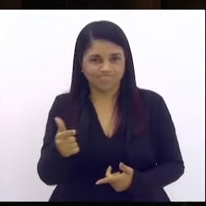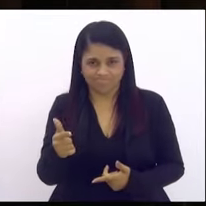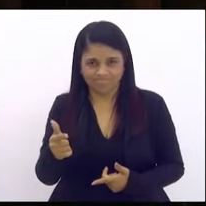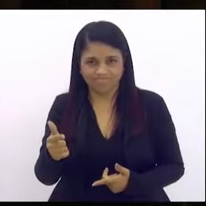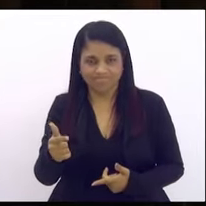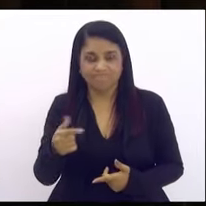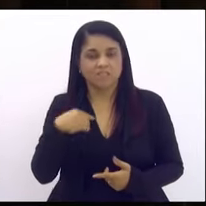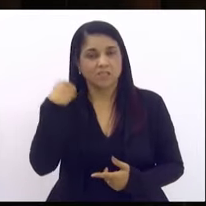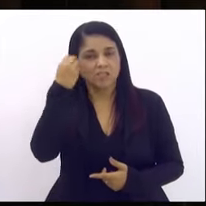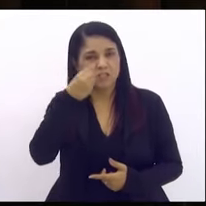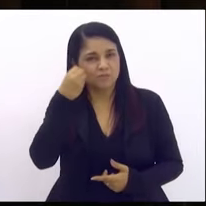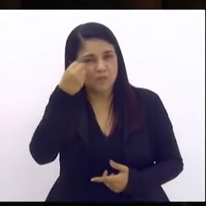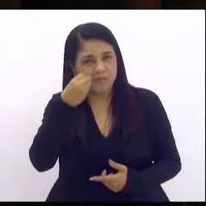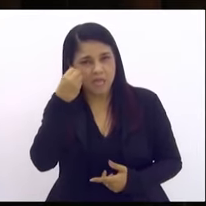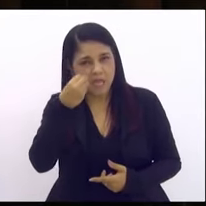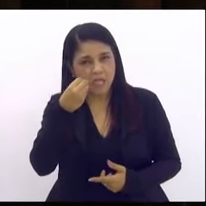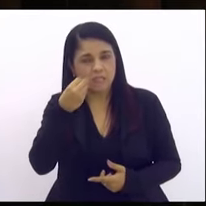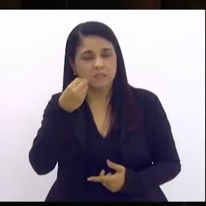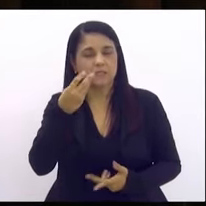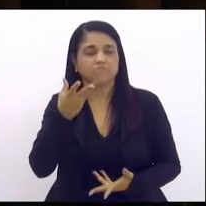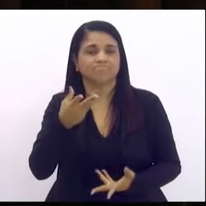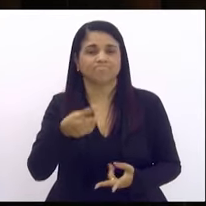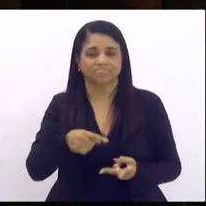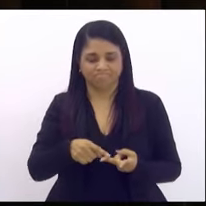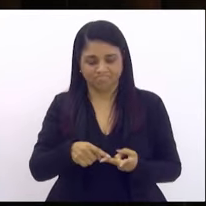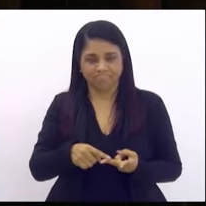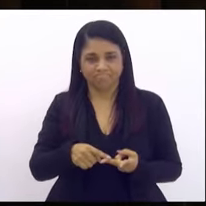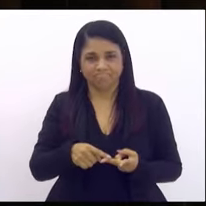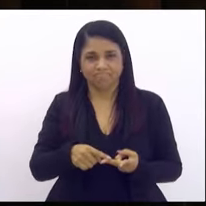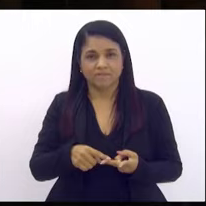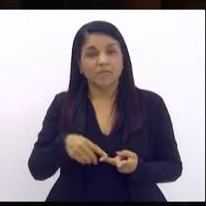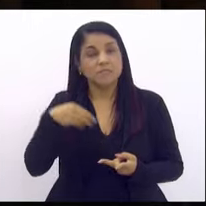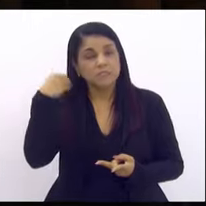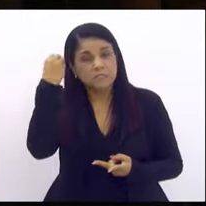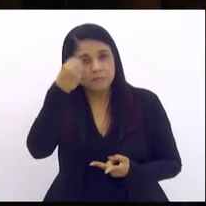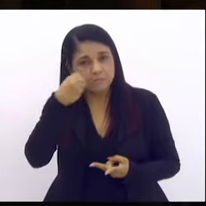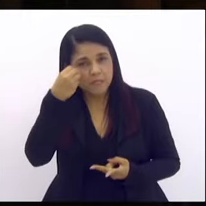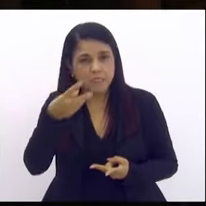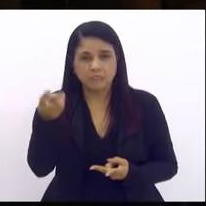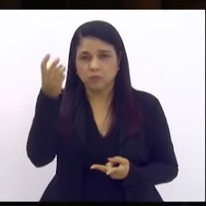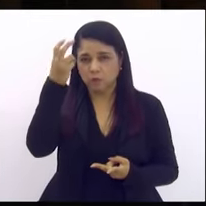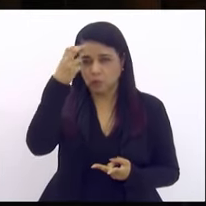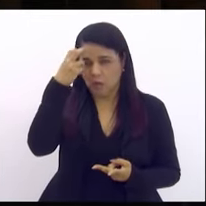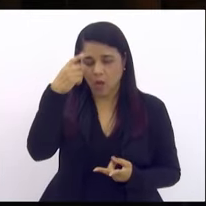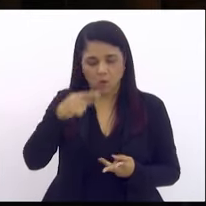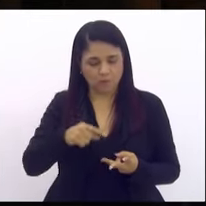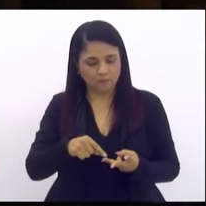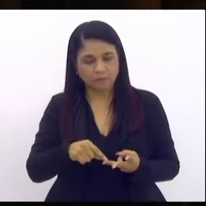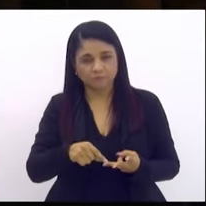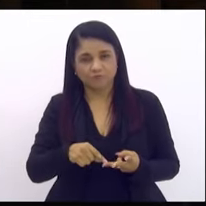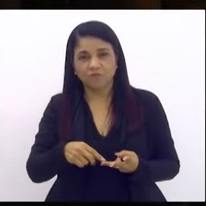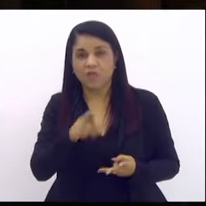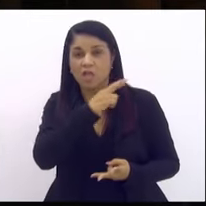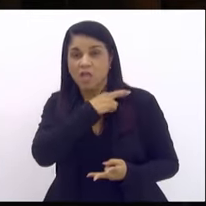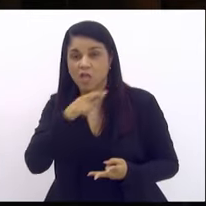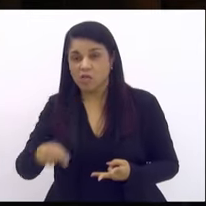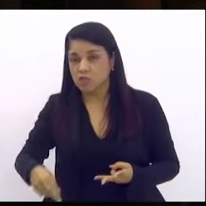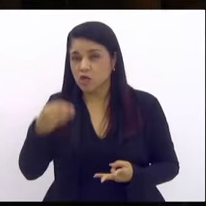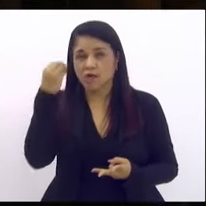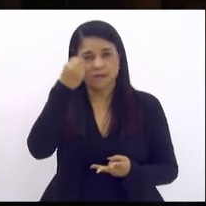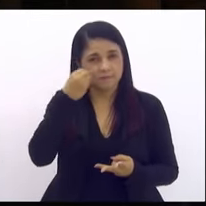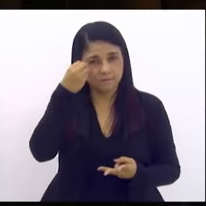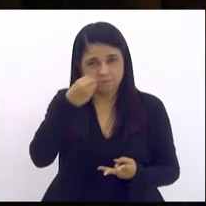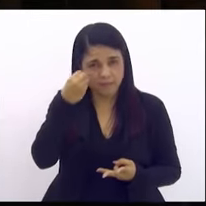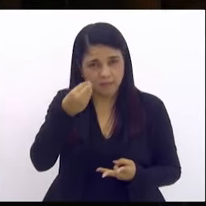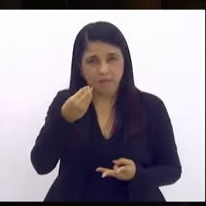experiência enquanto seres humanos na sua experiência cultural na sua Experiência Religiosa não